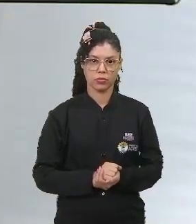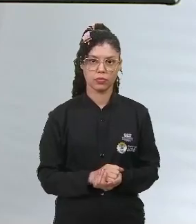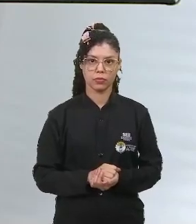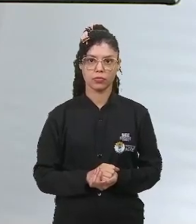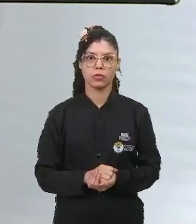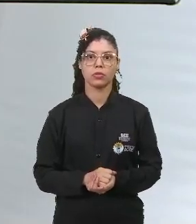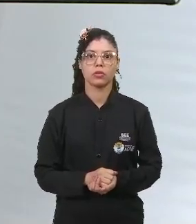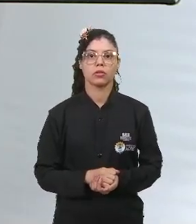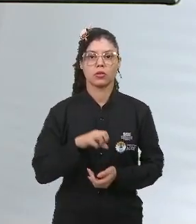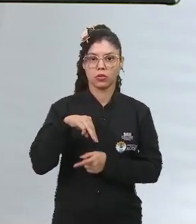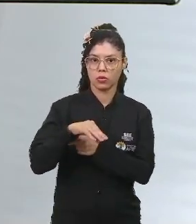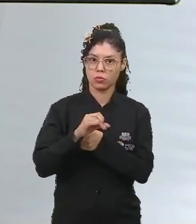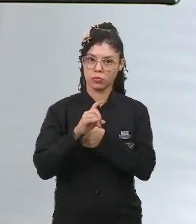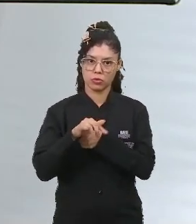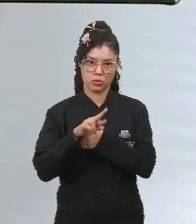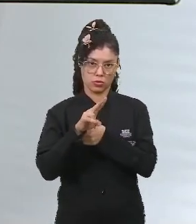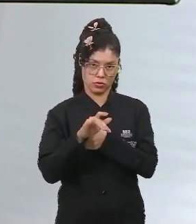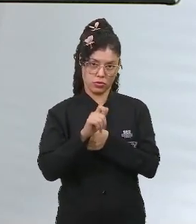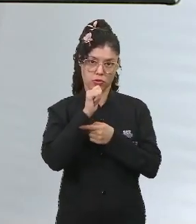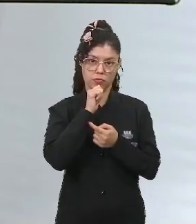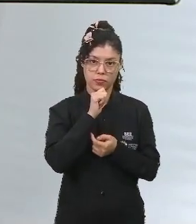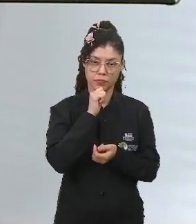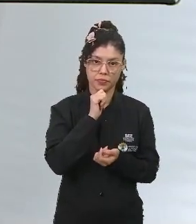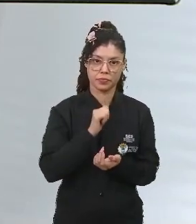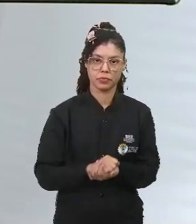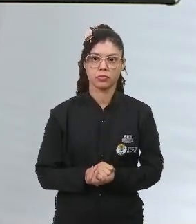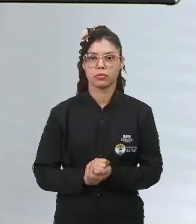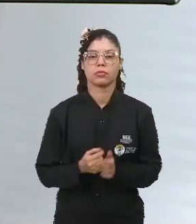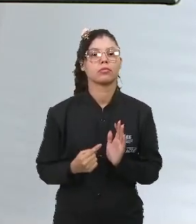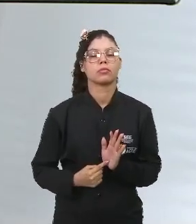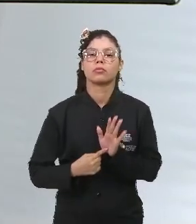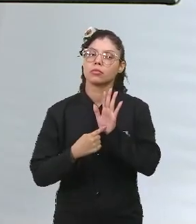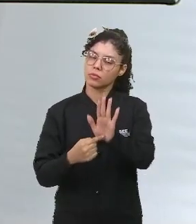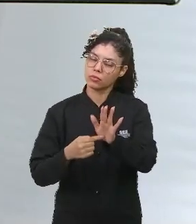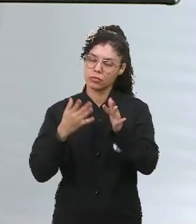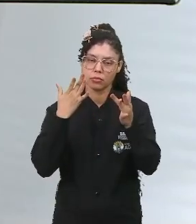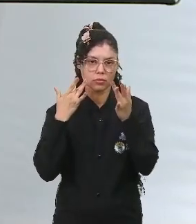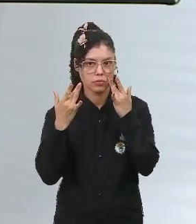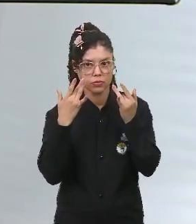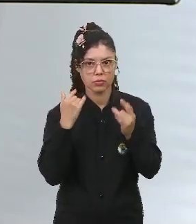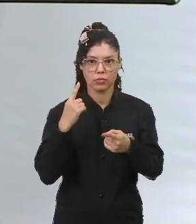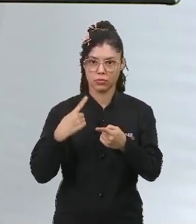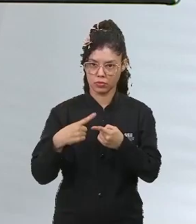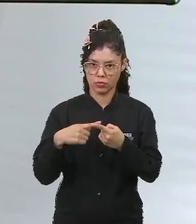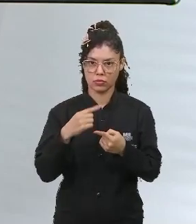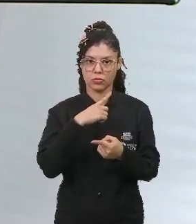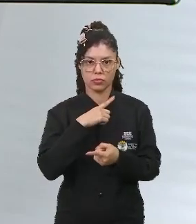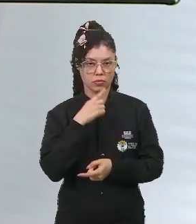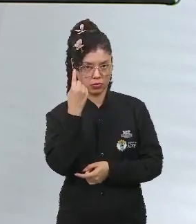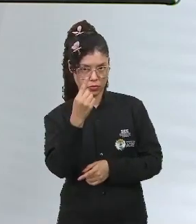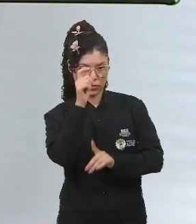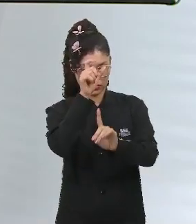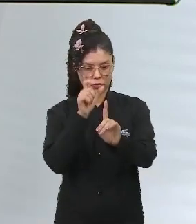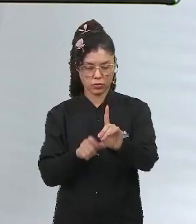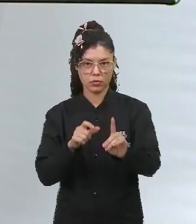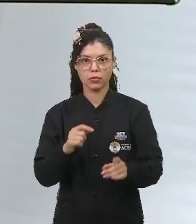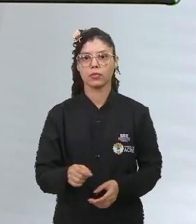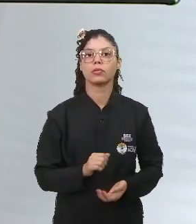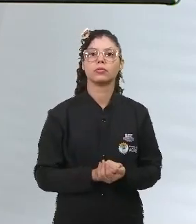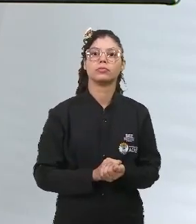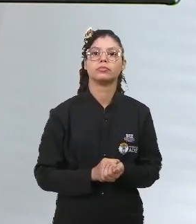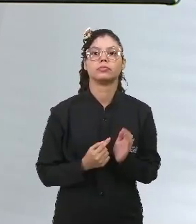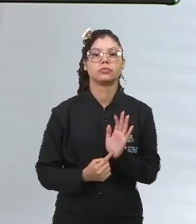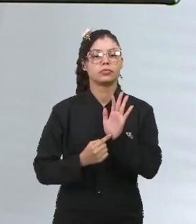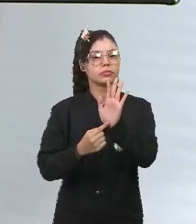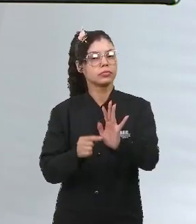Então, o monólogo, ele não deixa de ser uma apresentação teatral só porque tem só um ator em cena, certo?